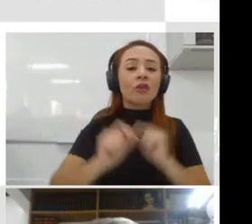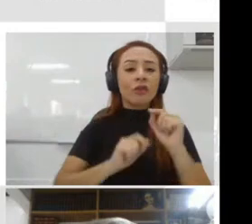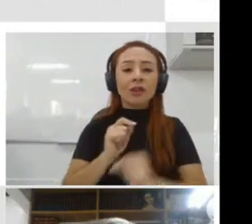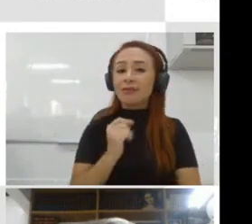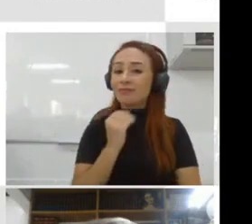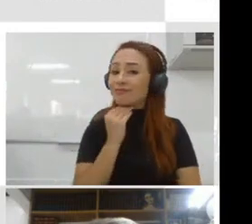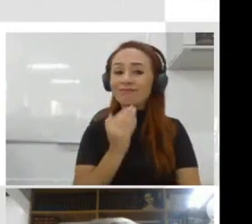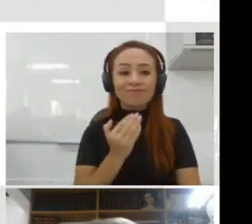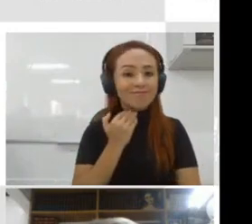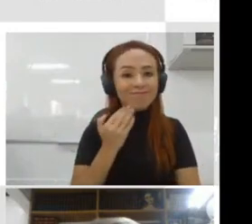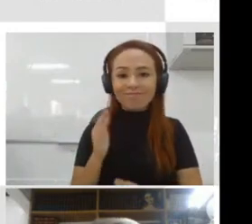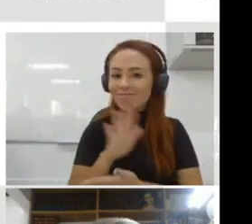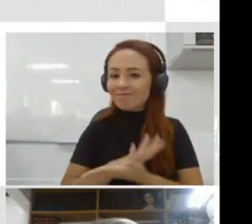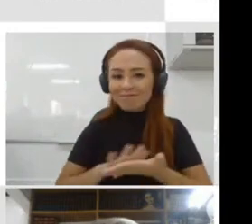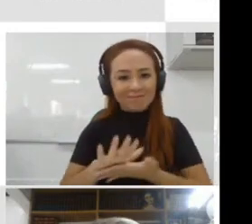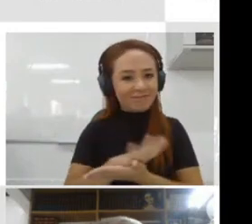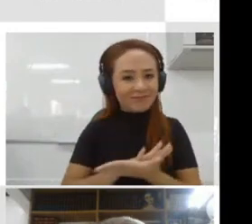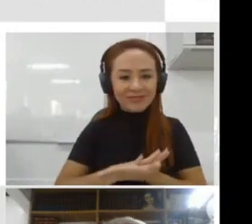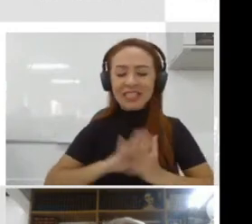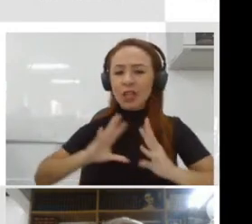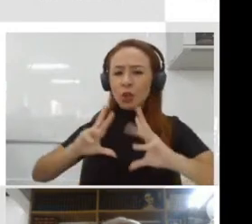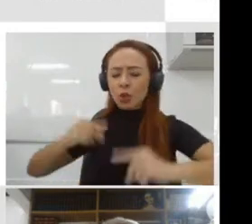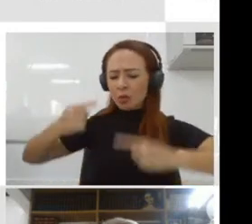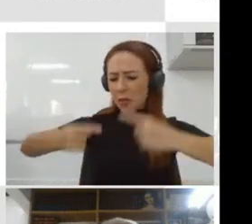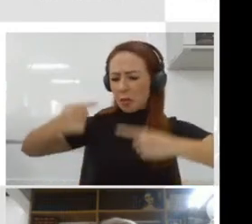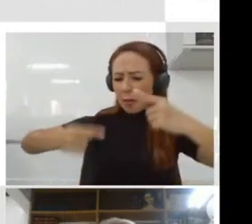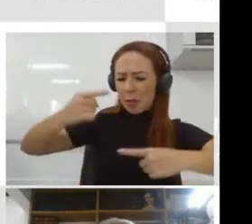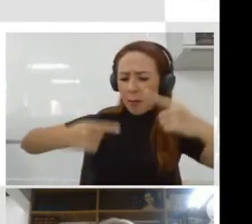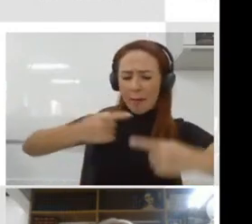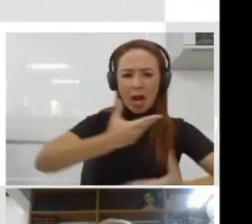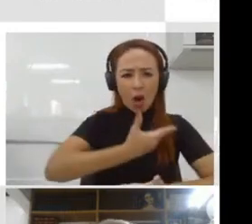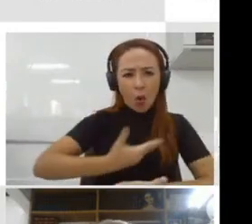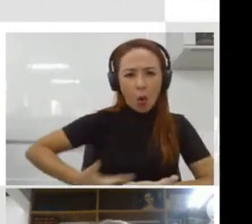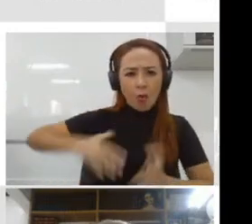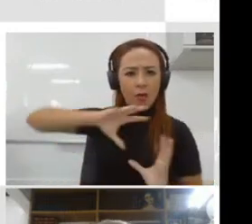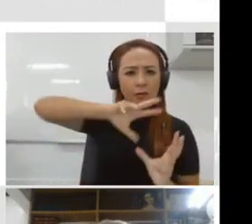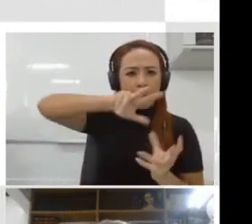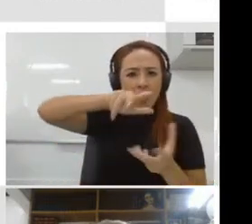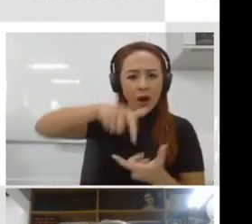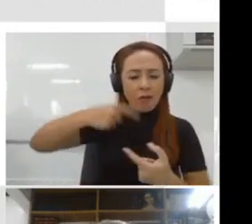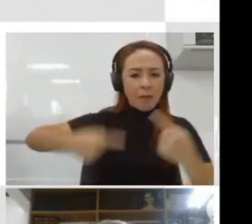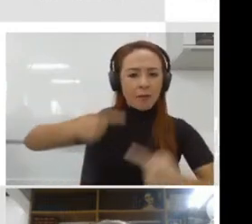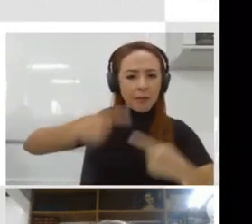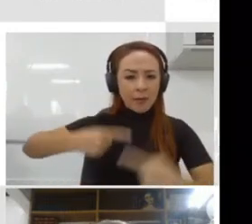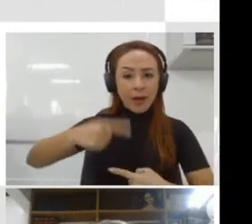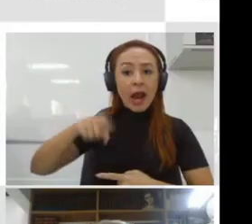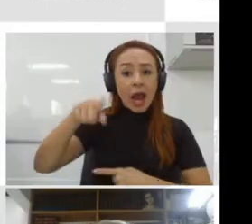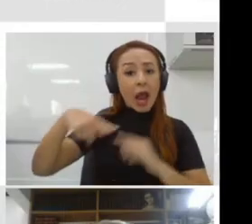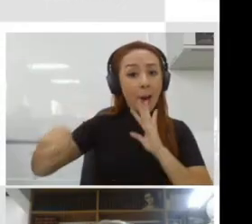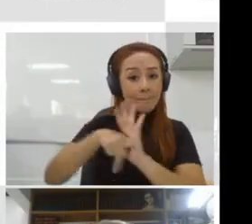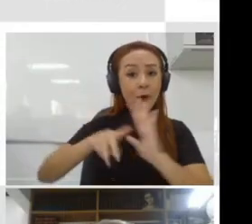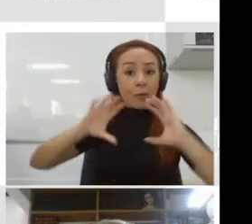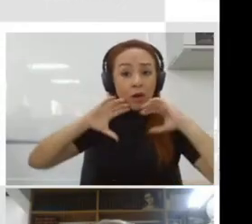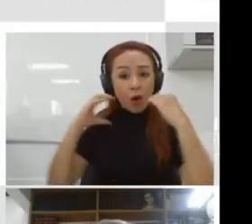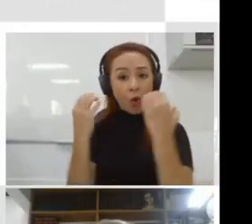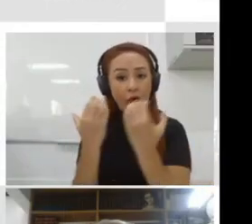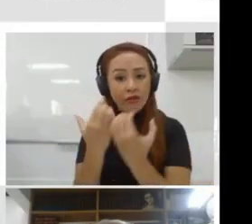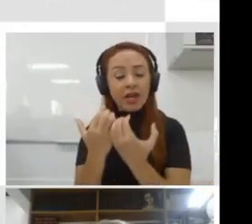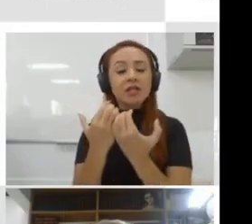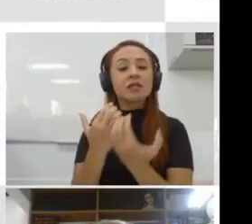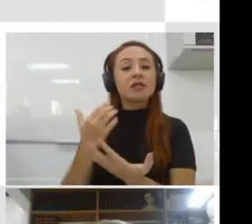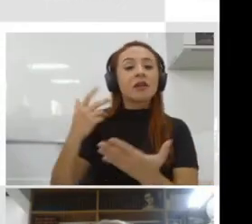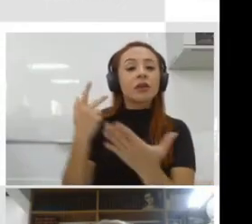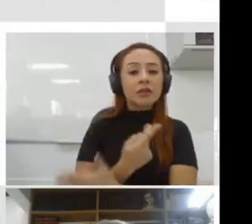de iniciativas de governança global, né? Isso aqui é a COP, né? É a Conferência do Meio Ambiente da Rio de 1992,